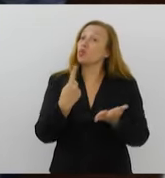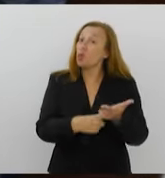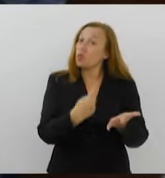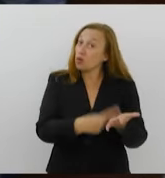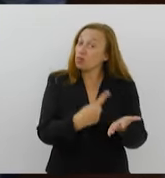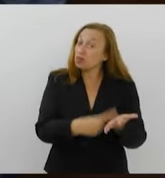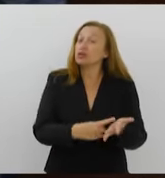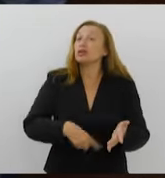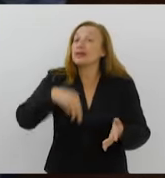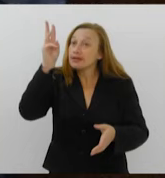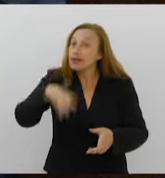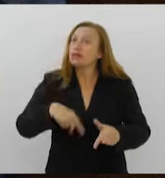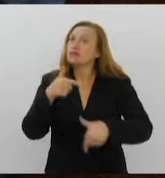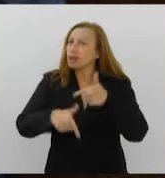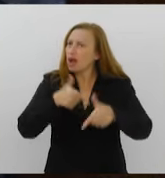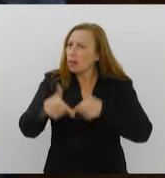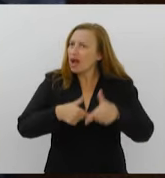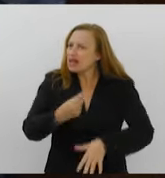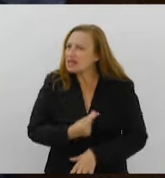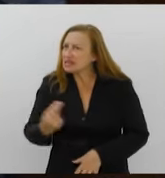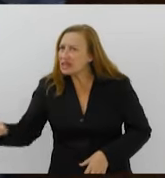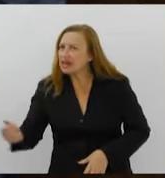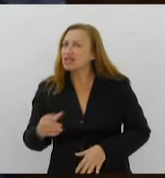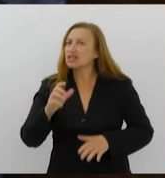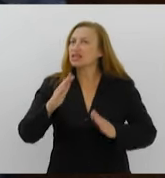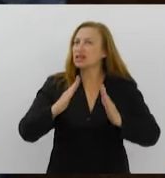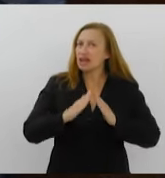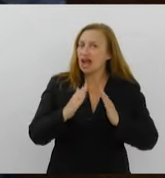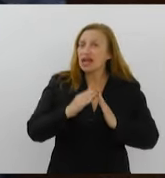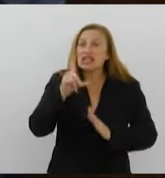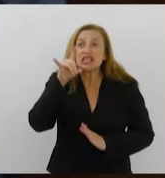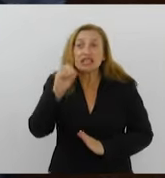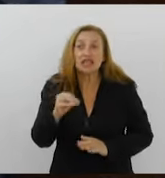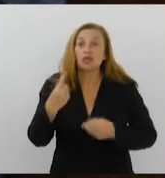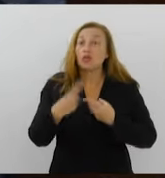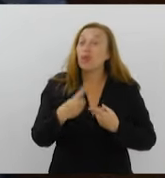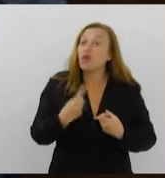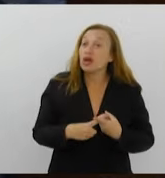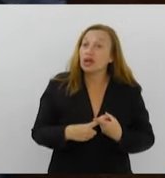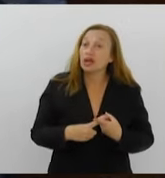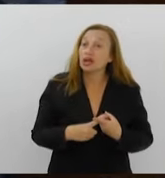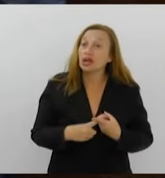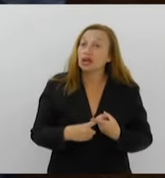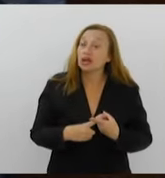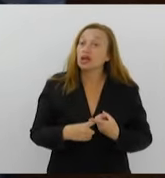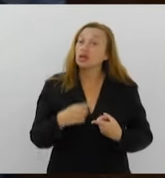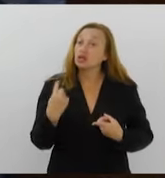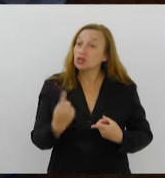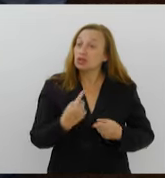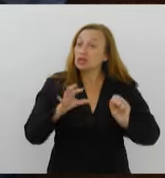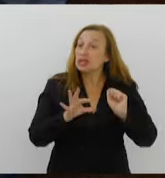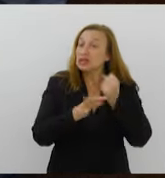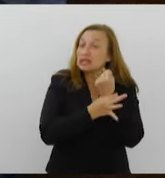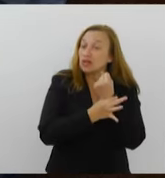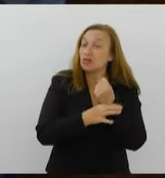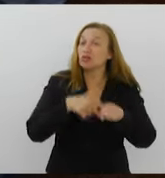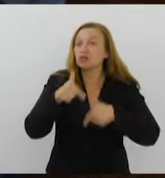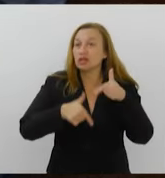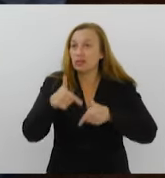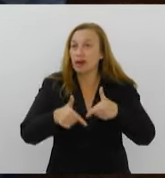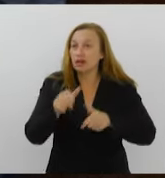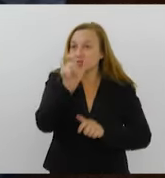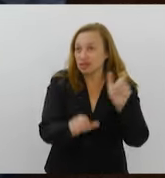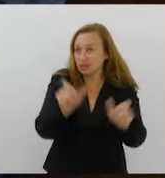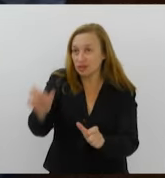que trabalham e que saem de casa cedo, porque dessa forma nós estaremos garantindo o emprego dessas